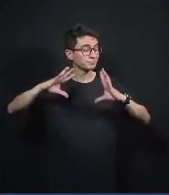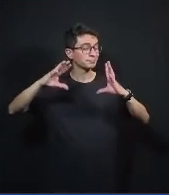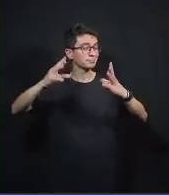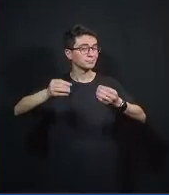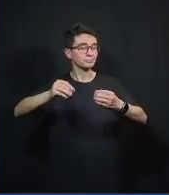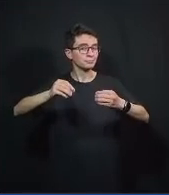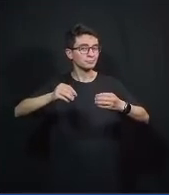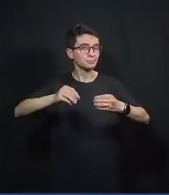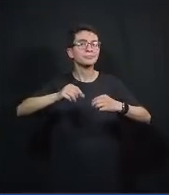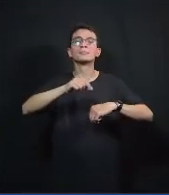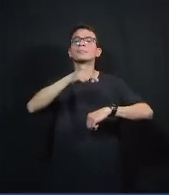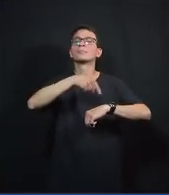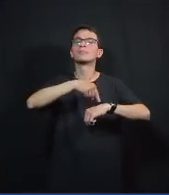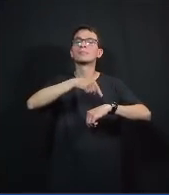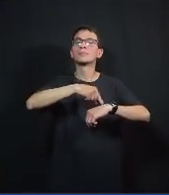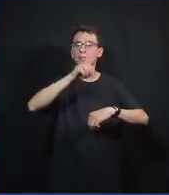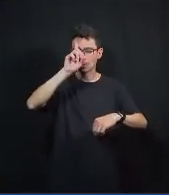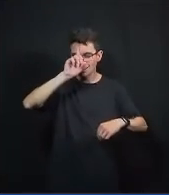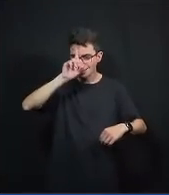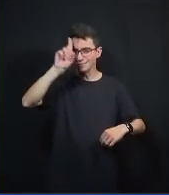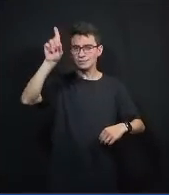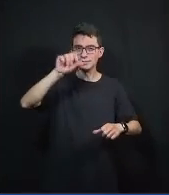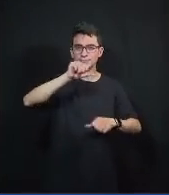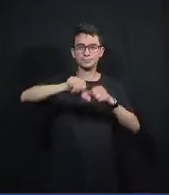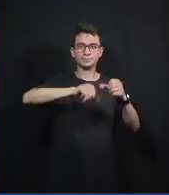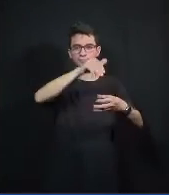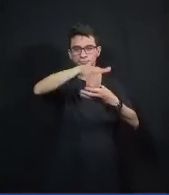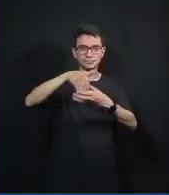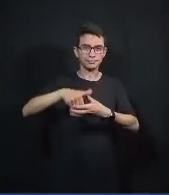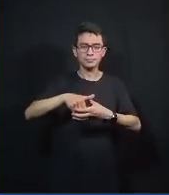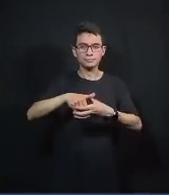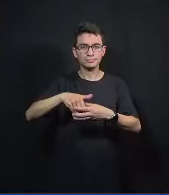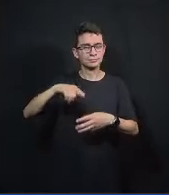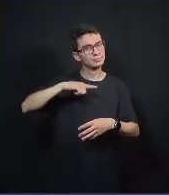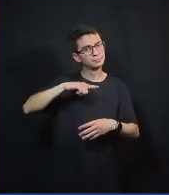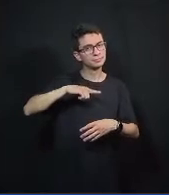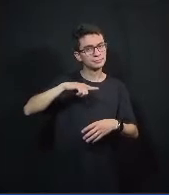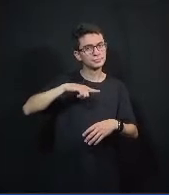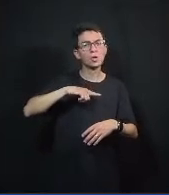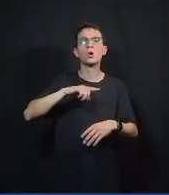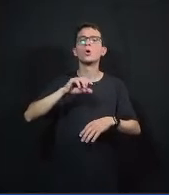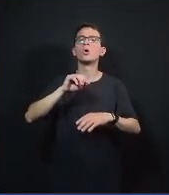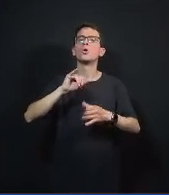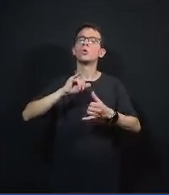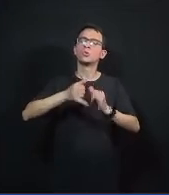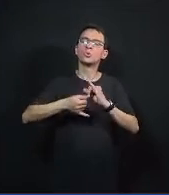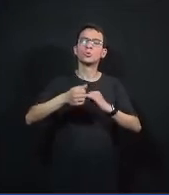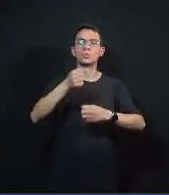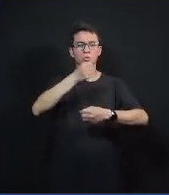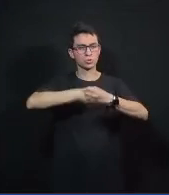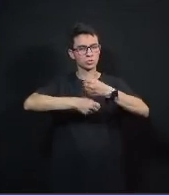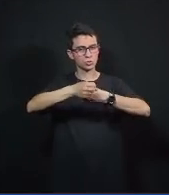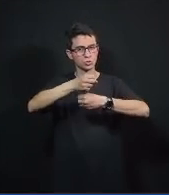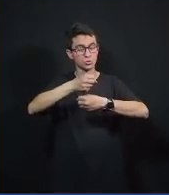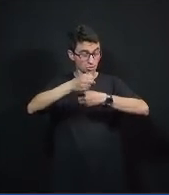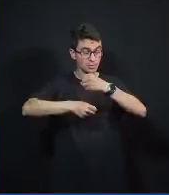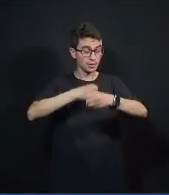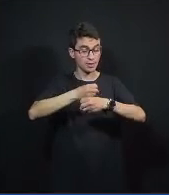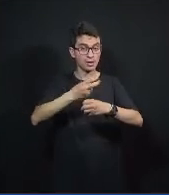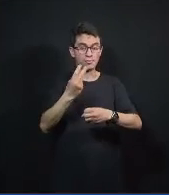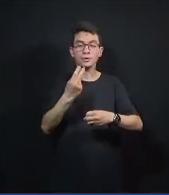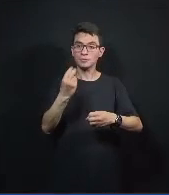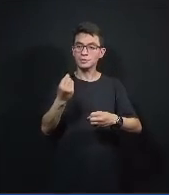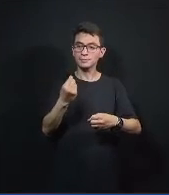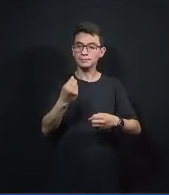data da eleição por meio da emenda constitucional número 107, em julho de 2020, adiando as eleições para 15 de novembro,